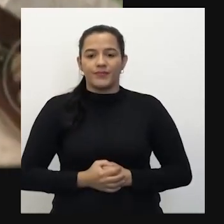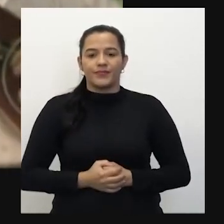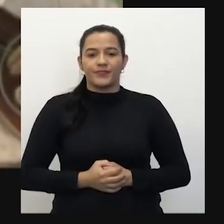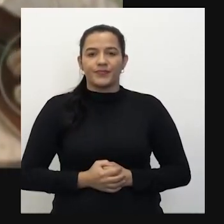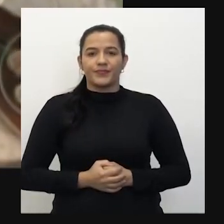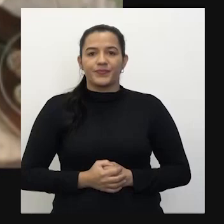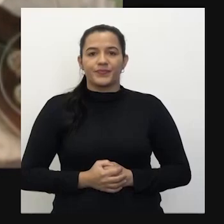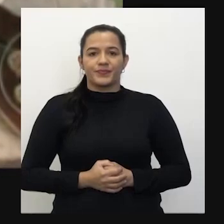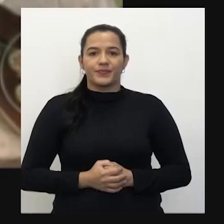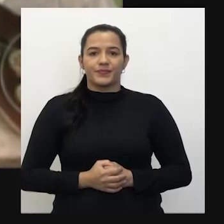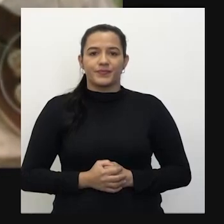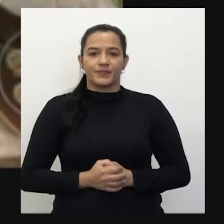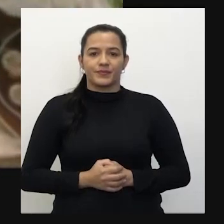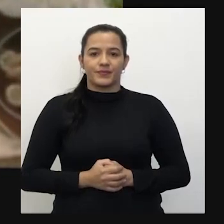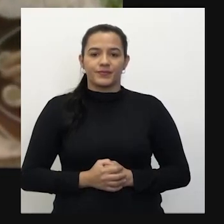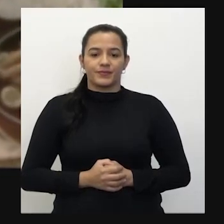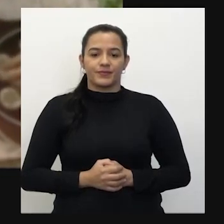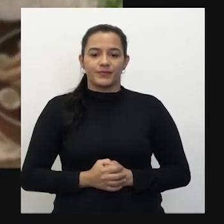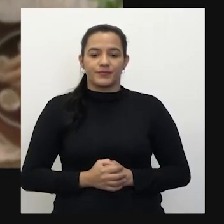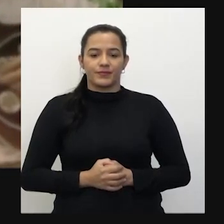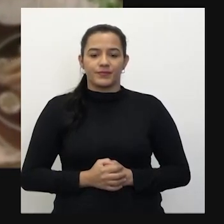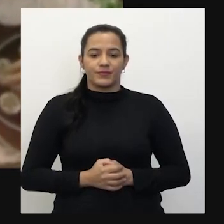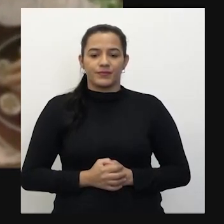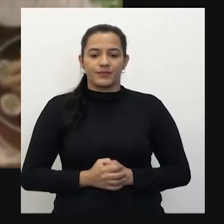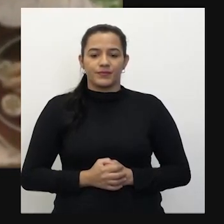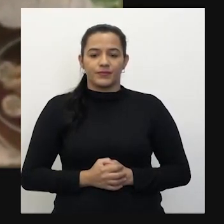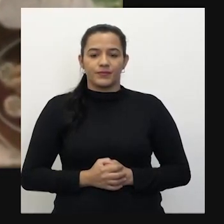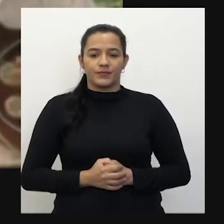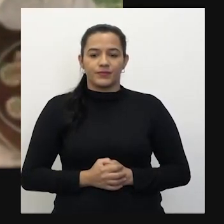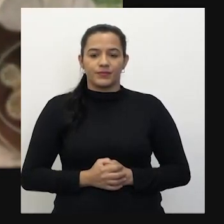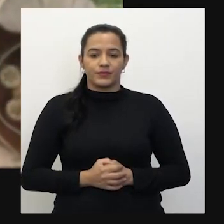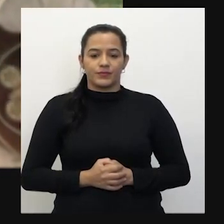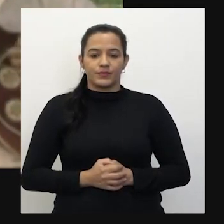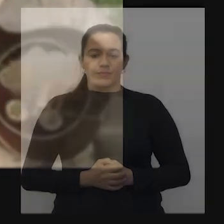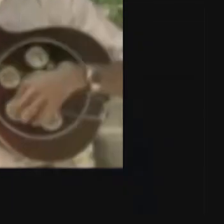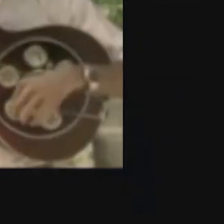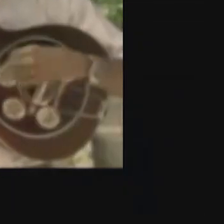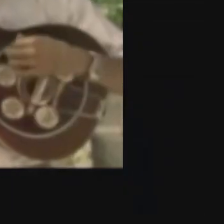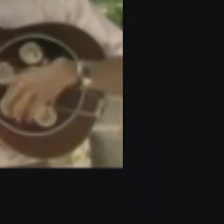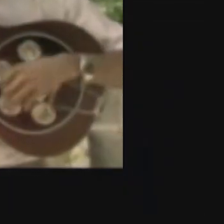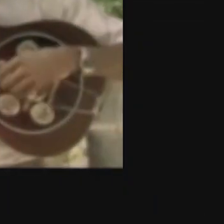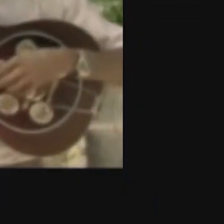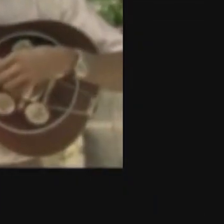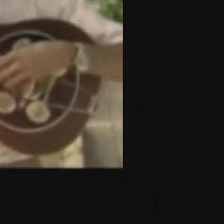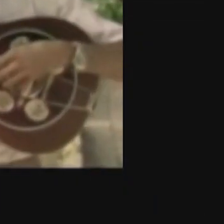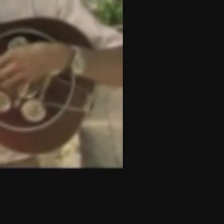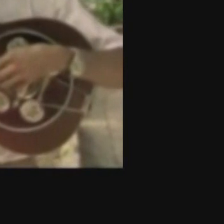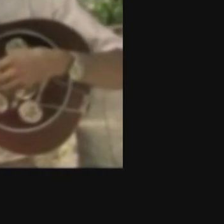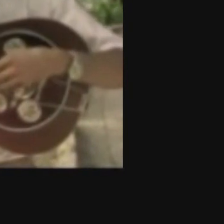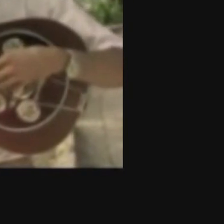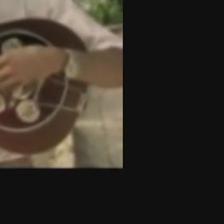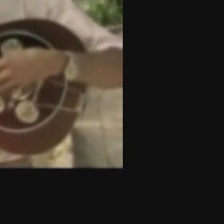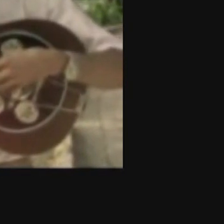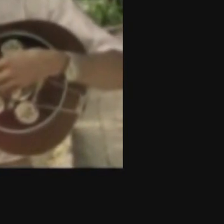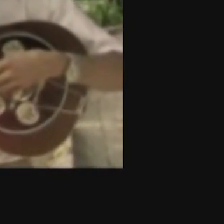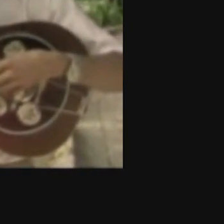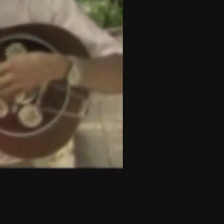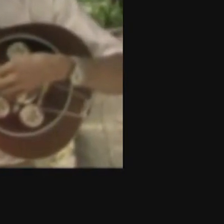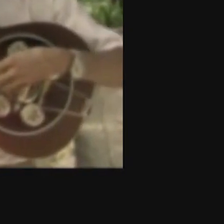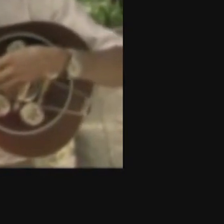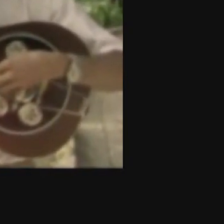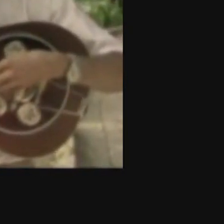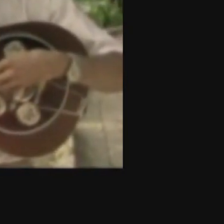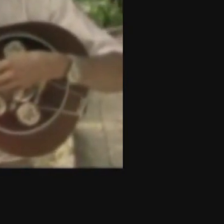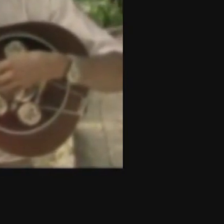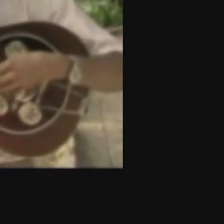Nem tudo é o que parece, a gente pode provar. Às vezes um lugar